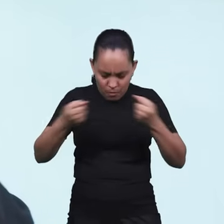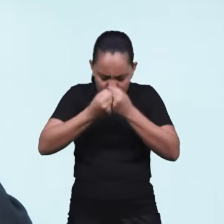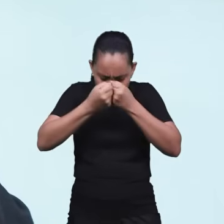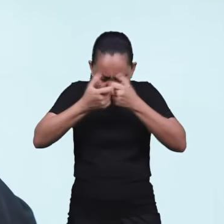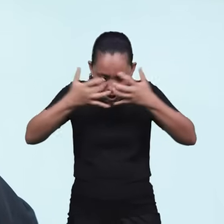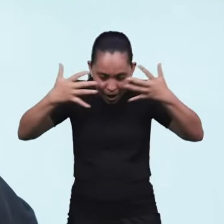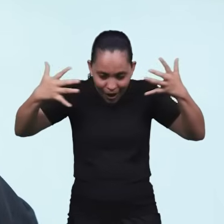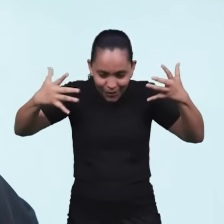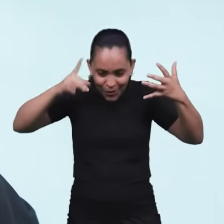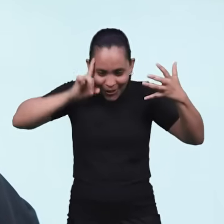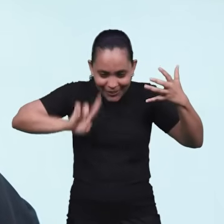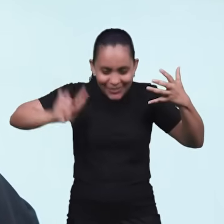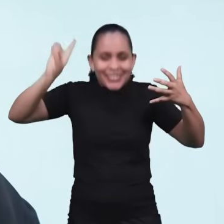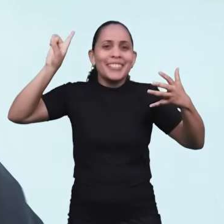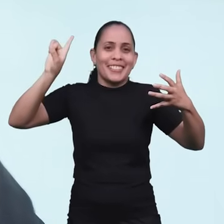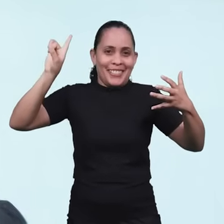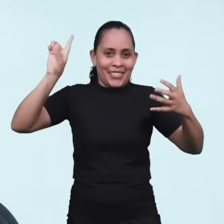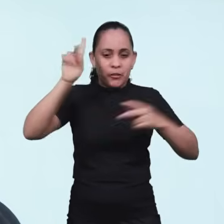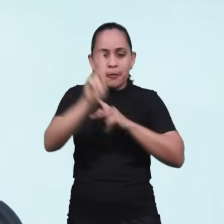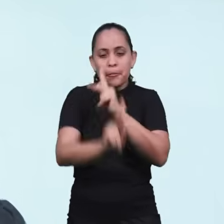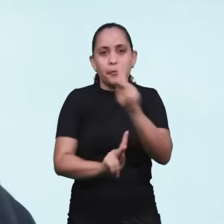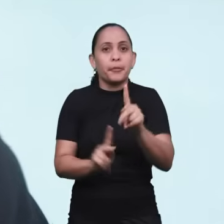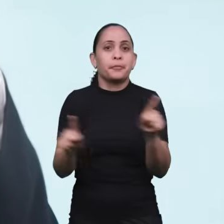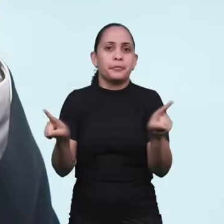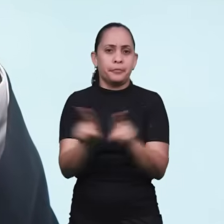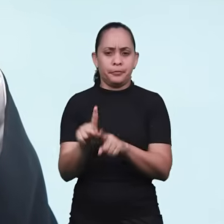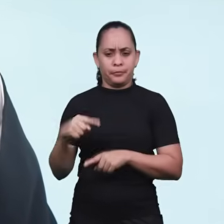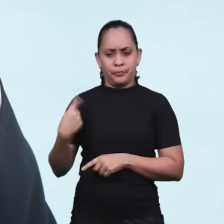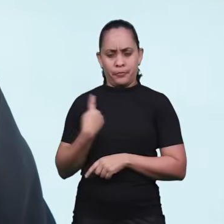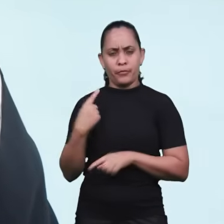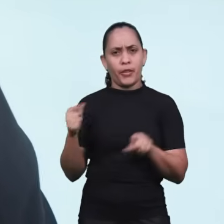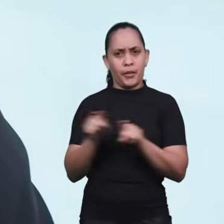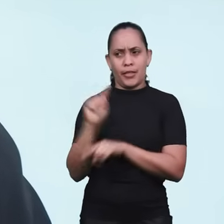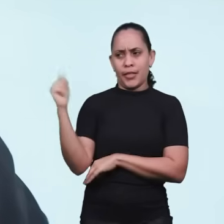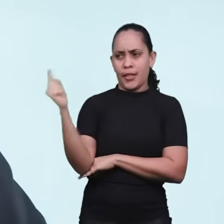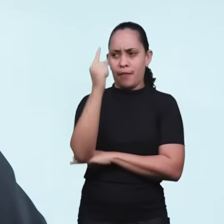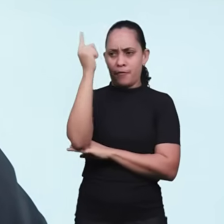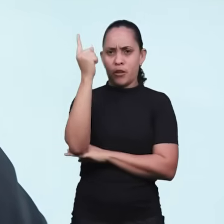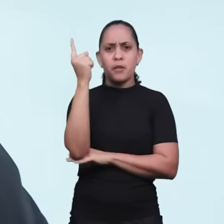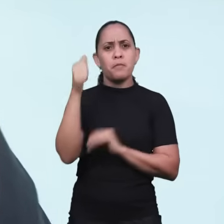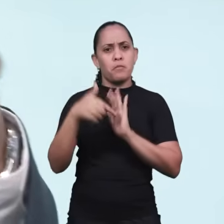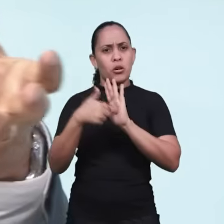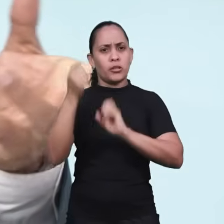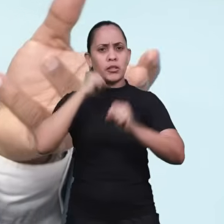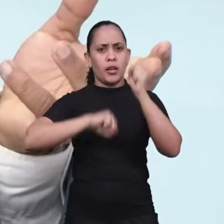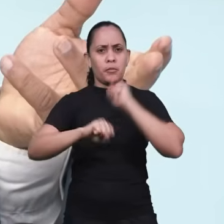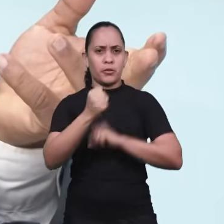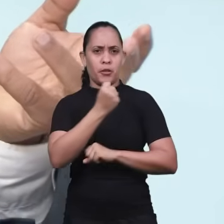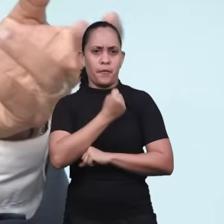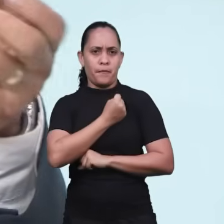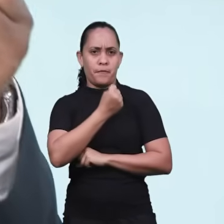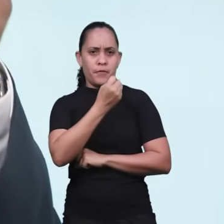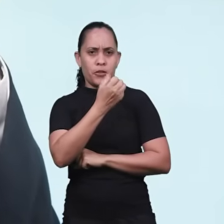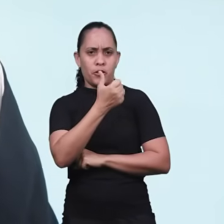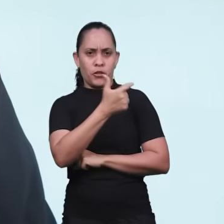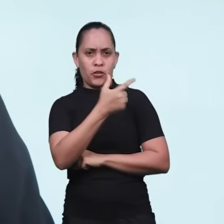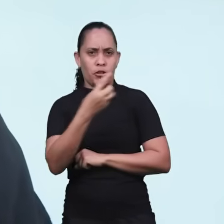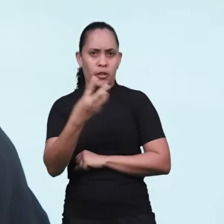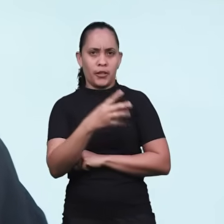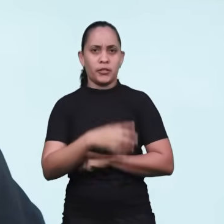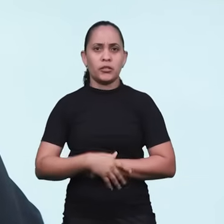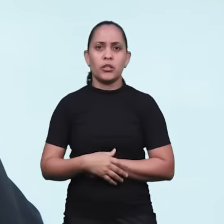ele refletia, ele era a luz do Senhor no meio do povo. Então hoje, nos nossos dias, de igual forma Davi, né, quando ele diz no